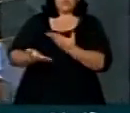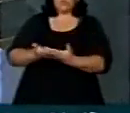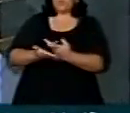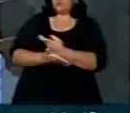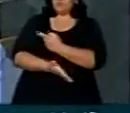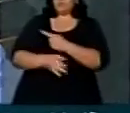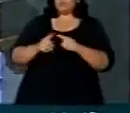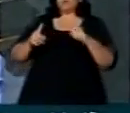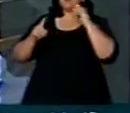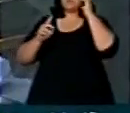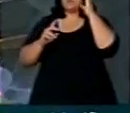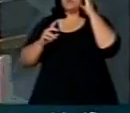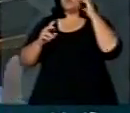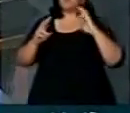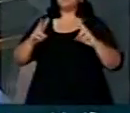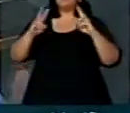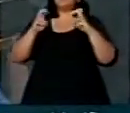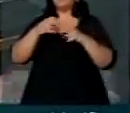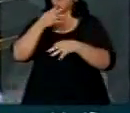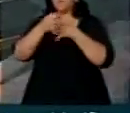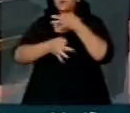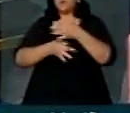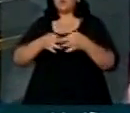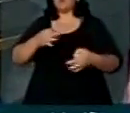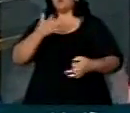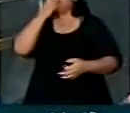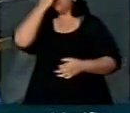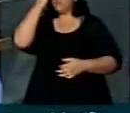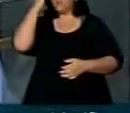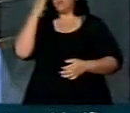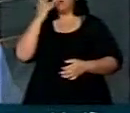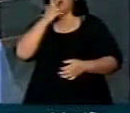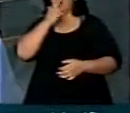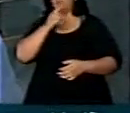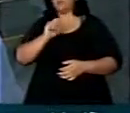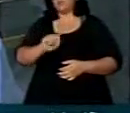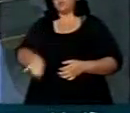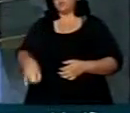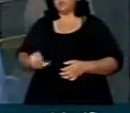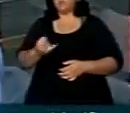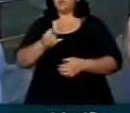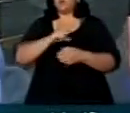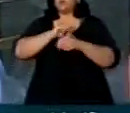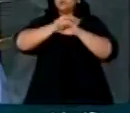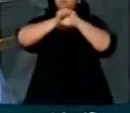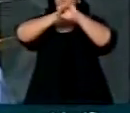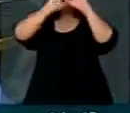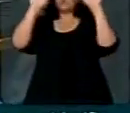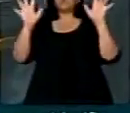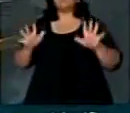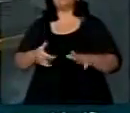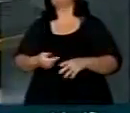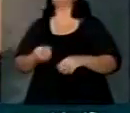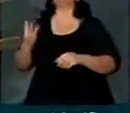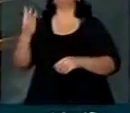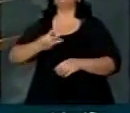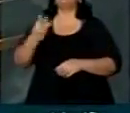é um assunto que tomou conta da opinião pública, acho que é uma oportunidade dos esclarecimentos. Terceiro,